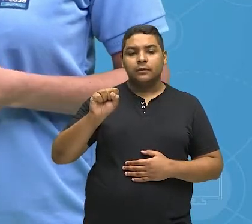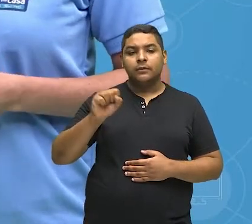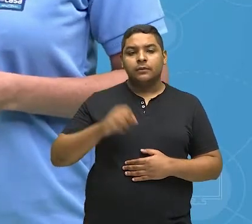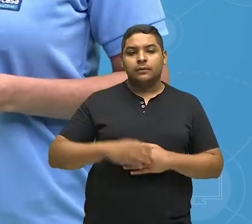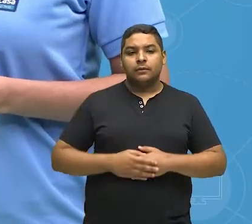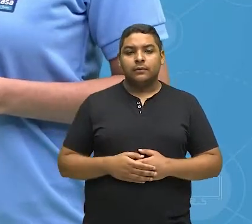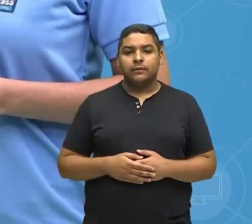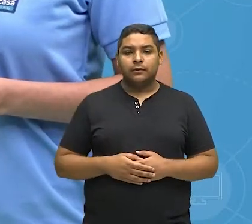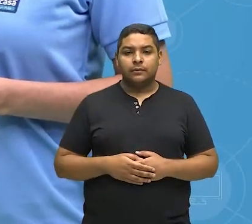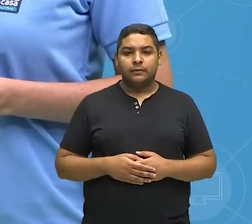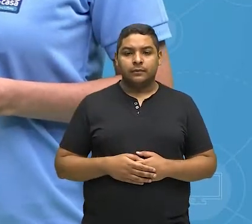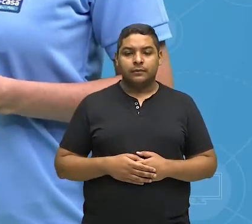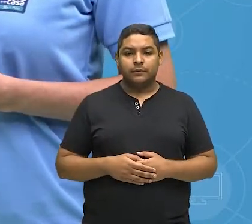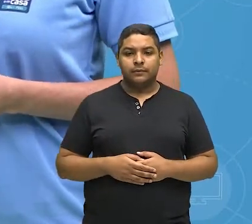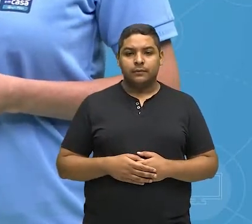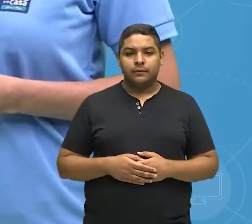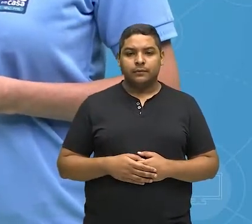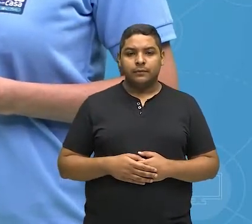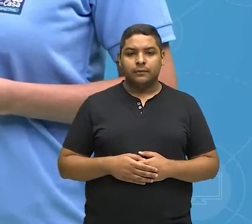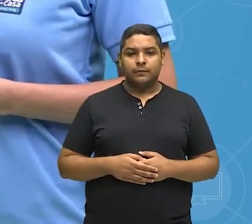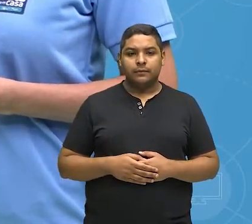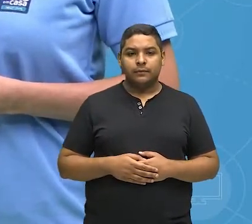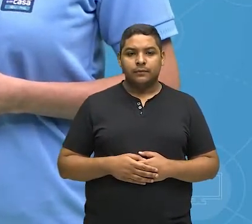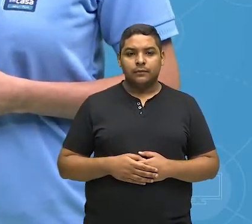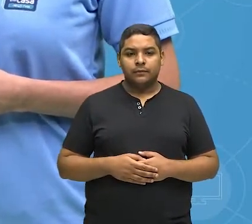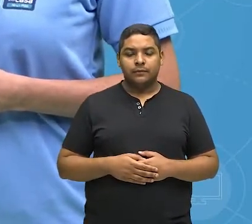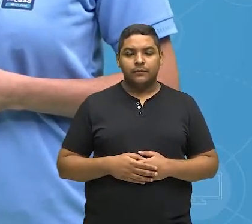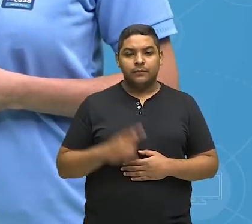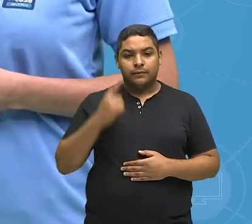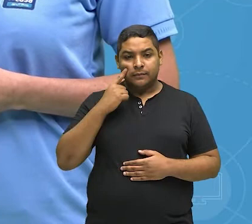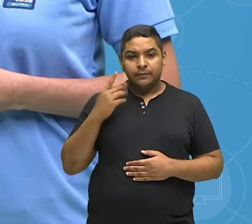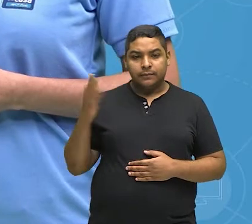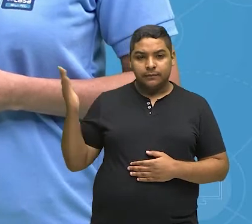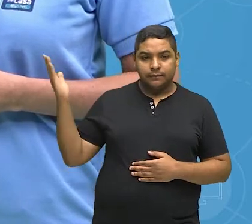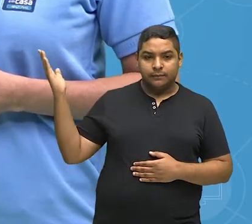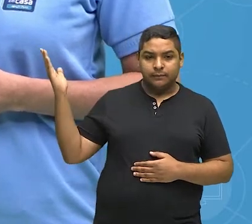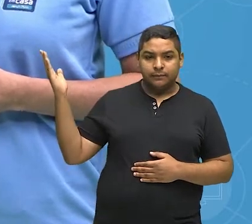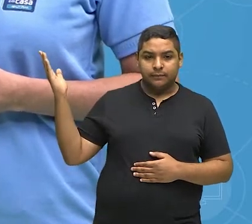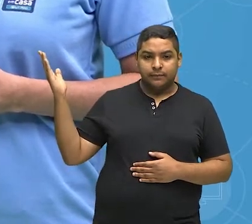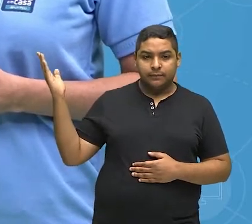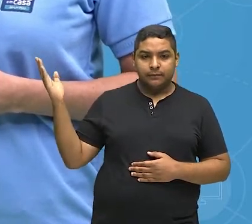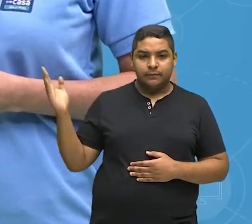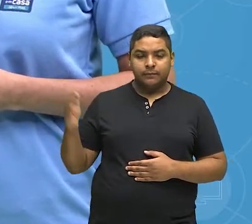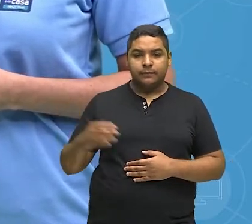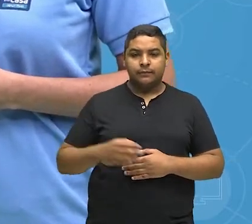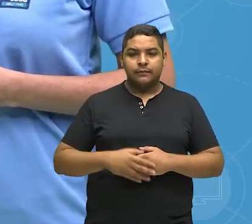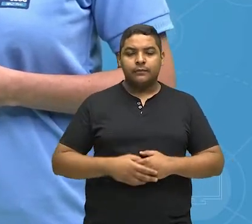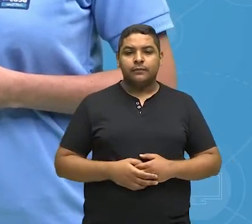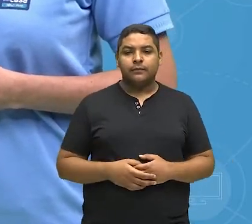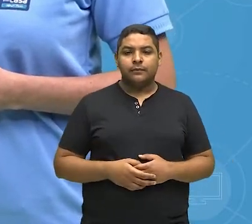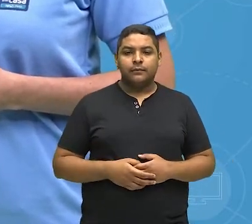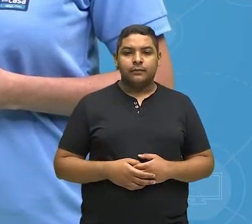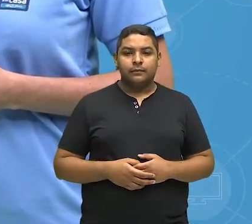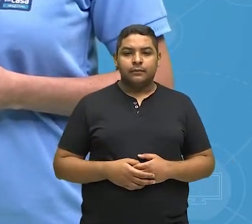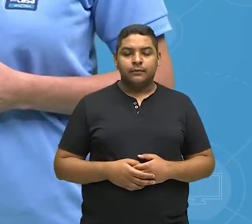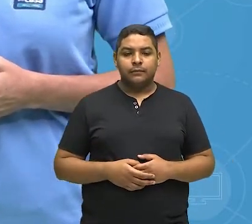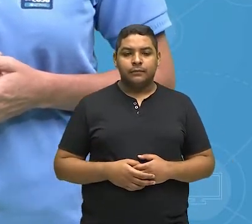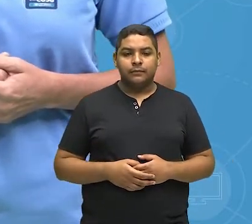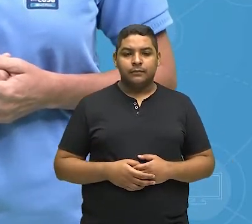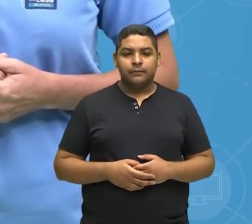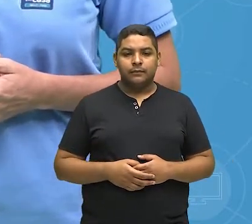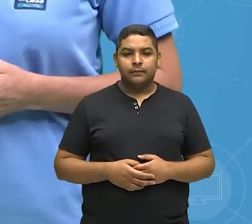é, aqui, 3. Temos a sequência, não é? A sequência de números.